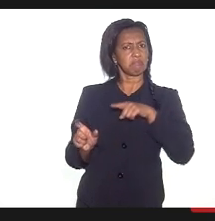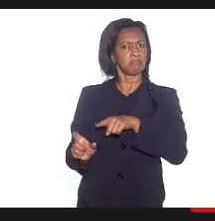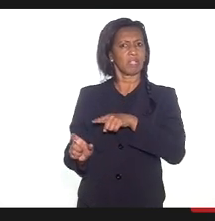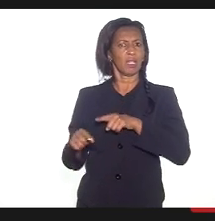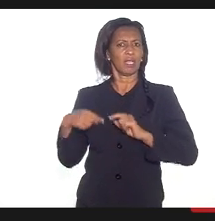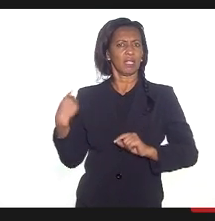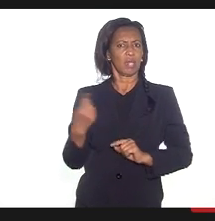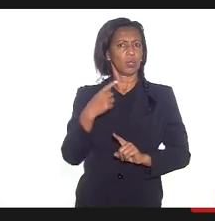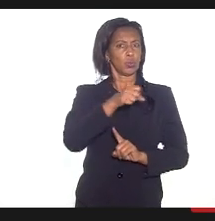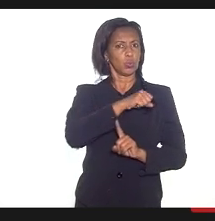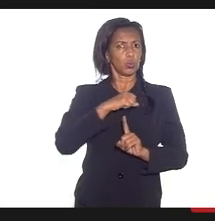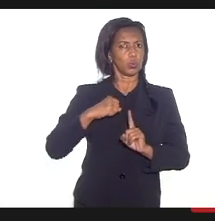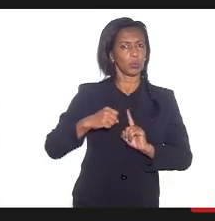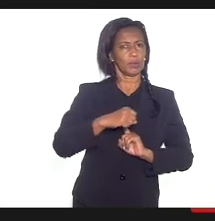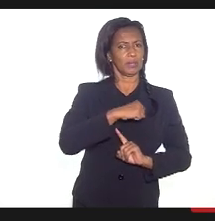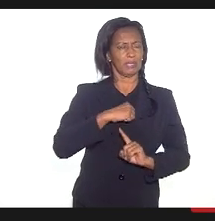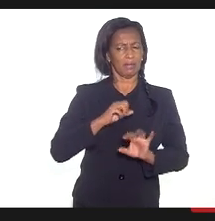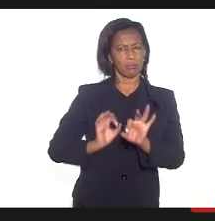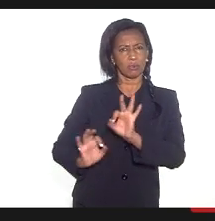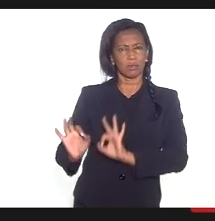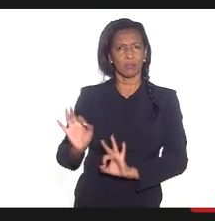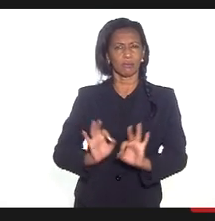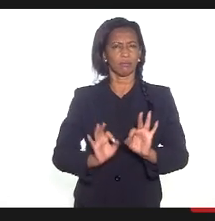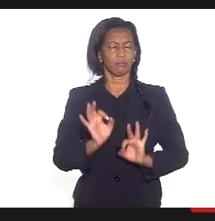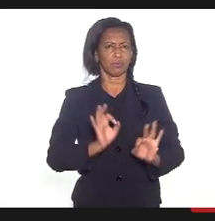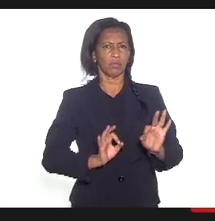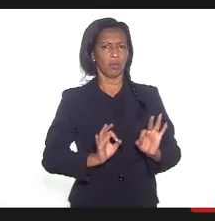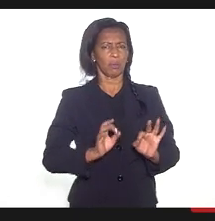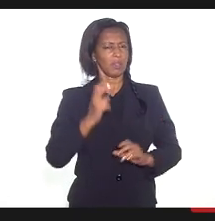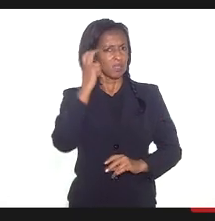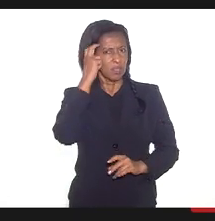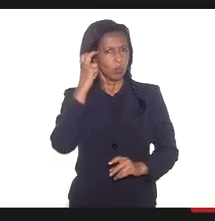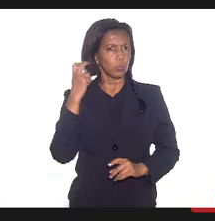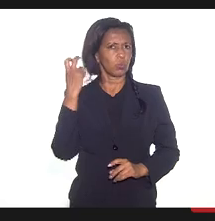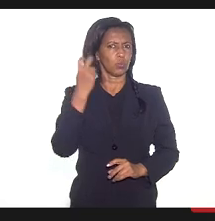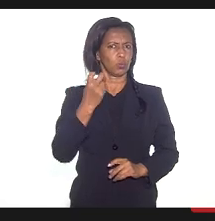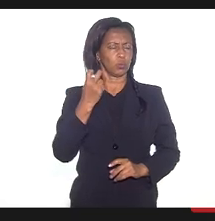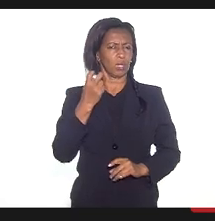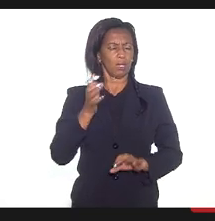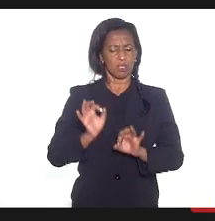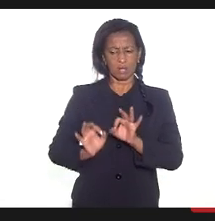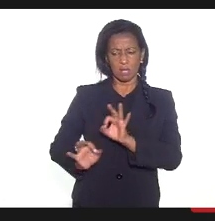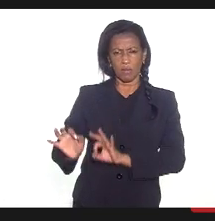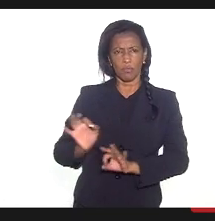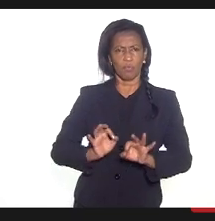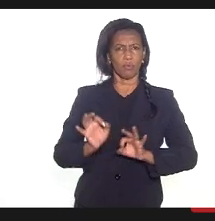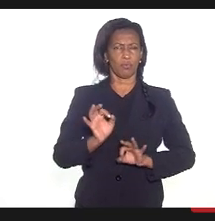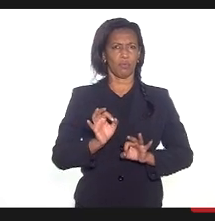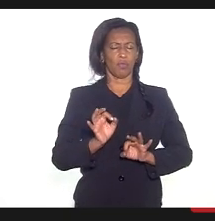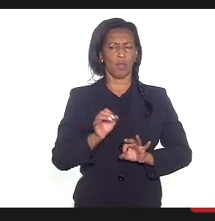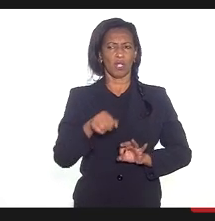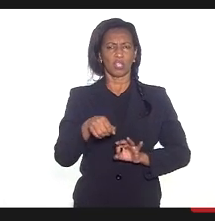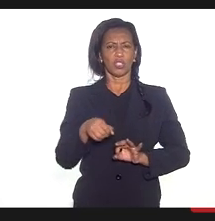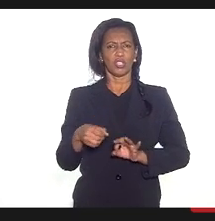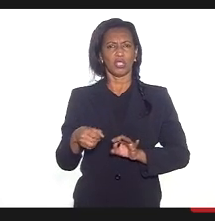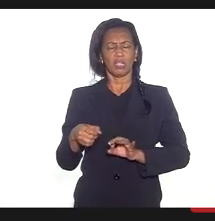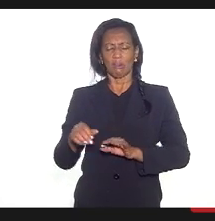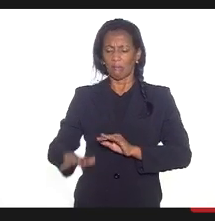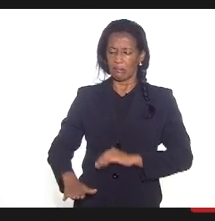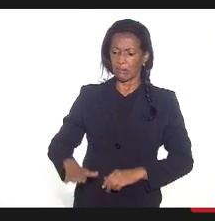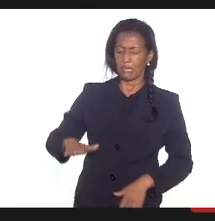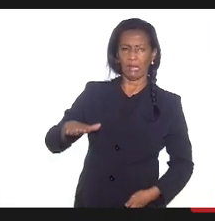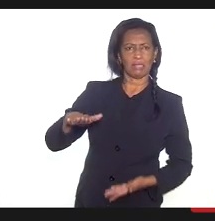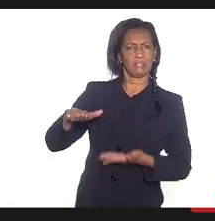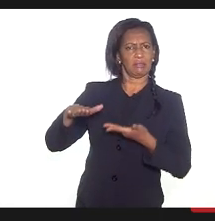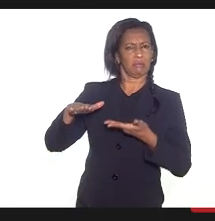da nossa sociedade, essa forma, essa cultura, essa forma de formação, de criação,